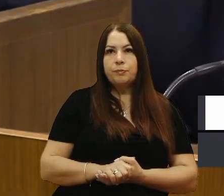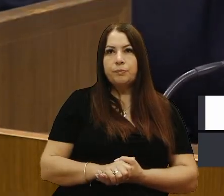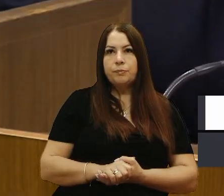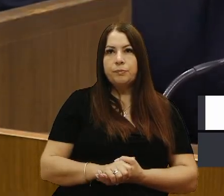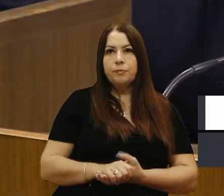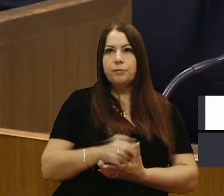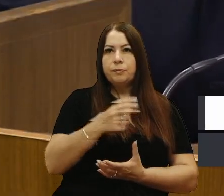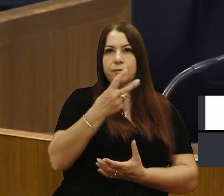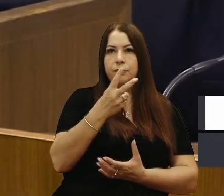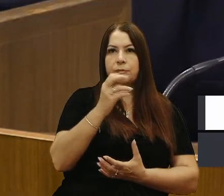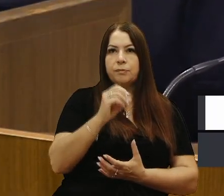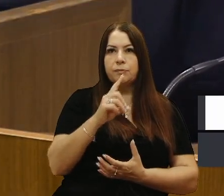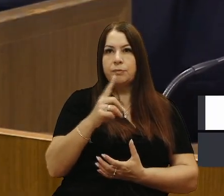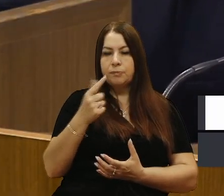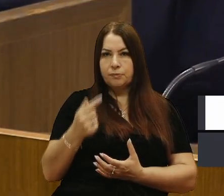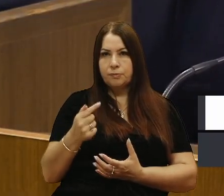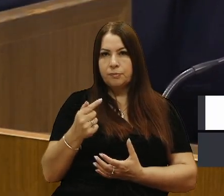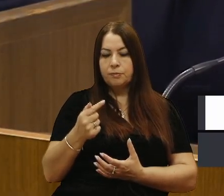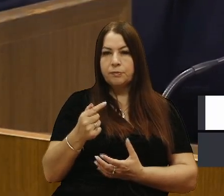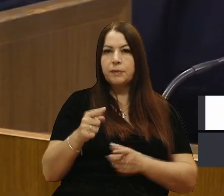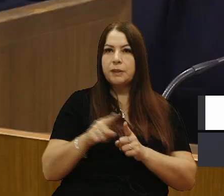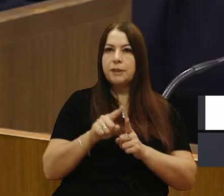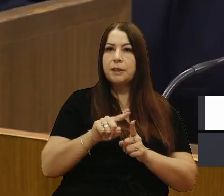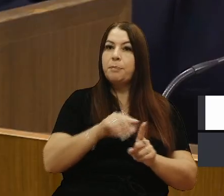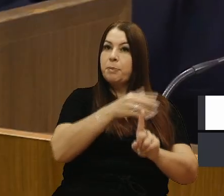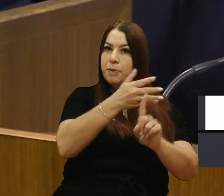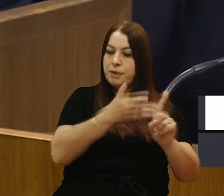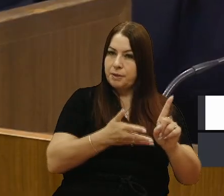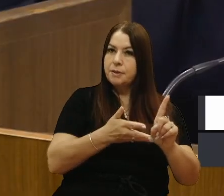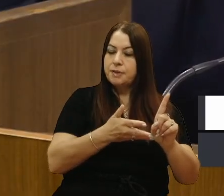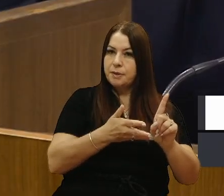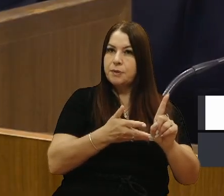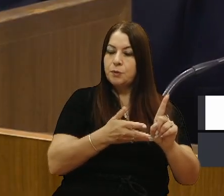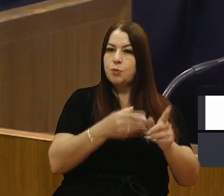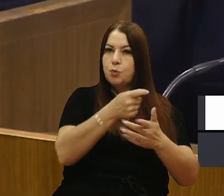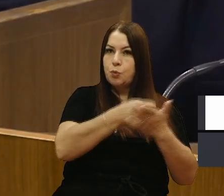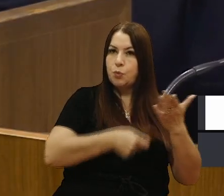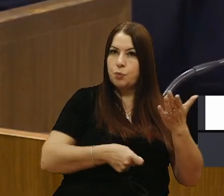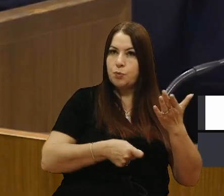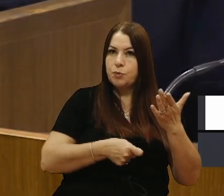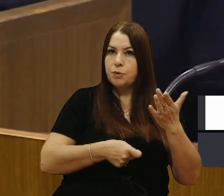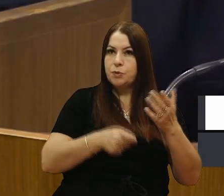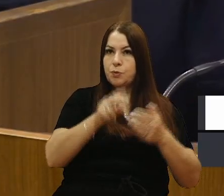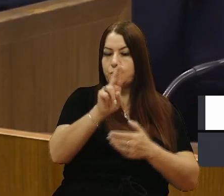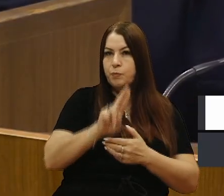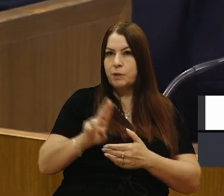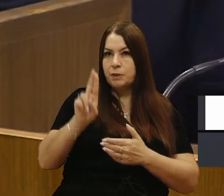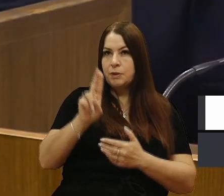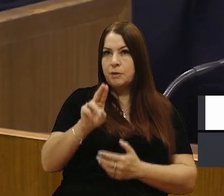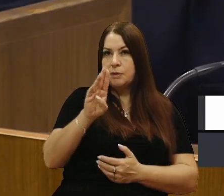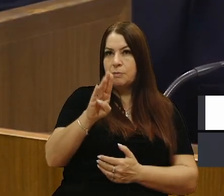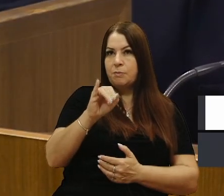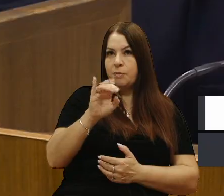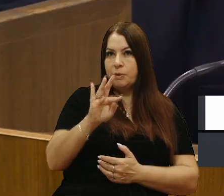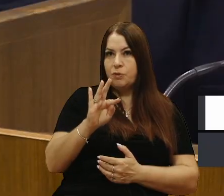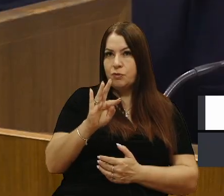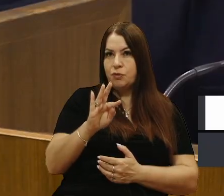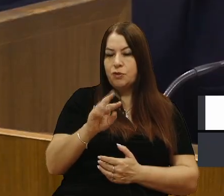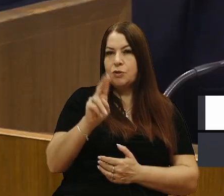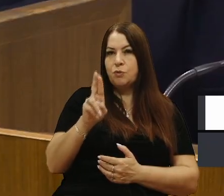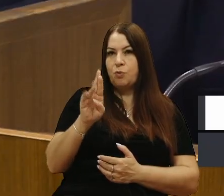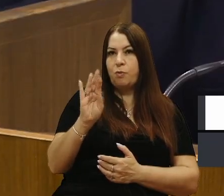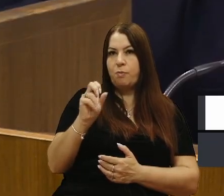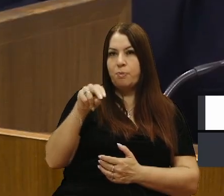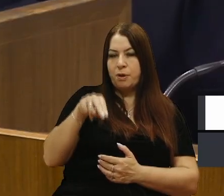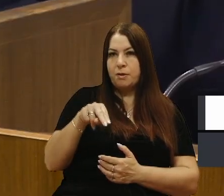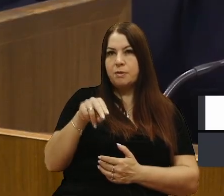Em 2017, a menção honrosa no concurso universitário BID Urban Lab com o